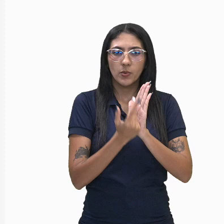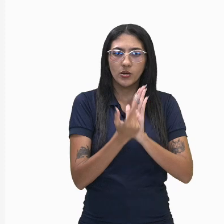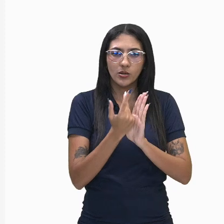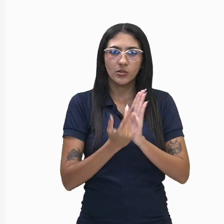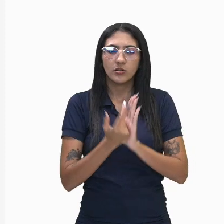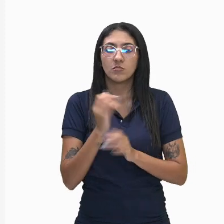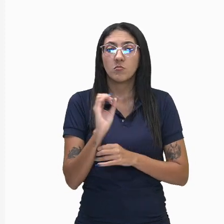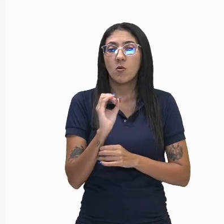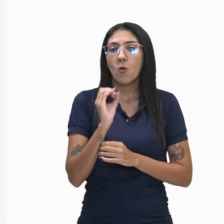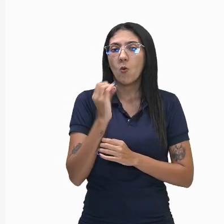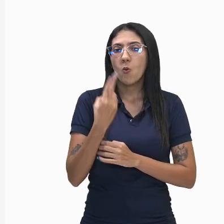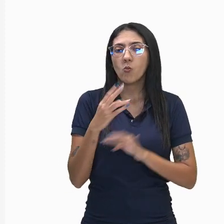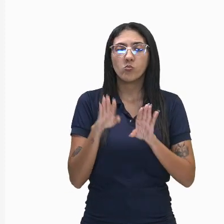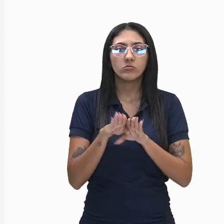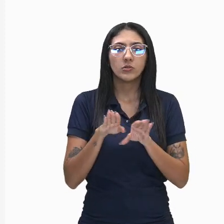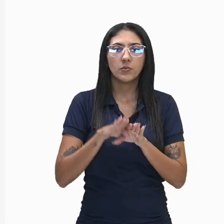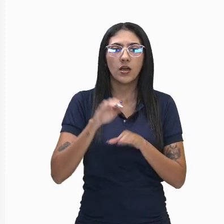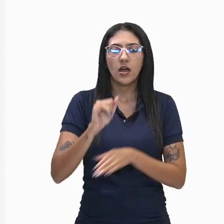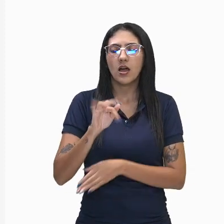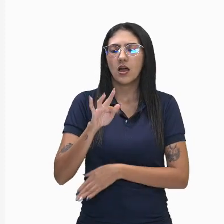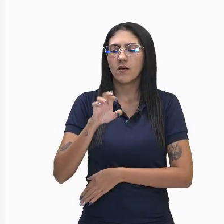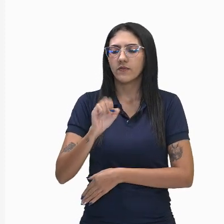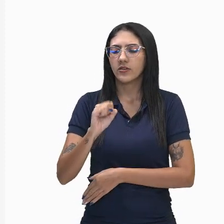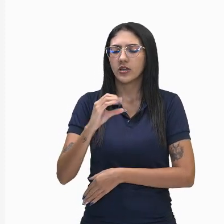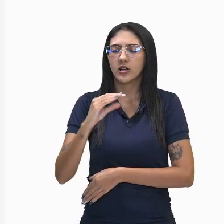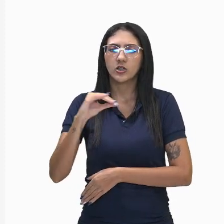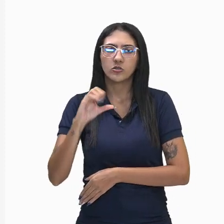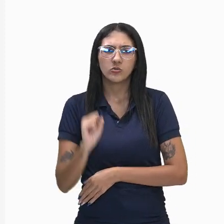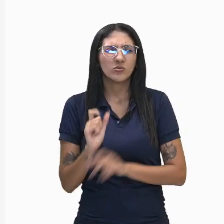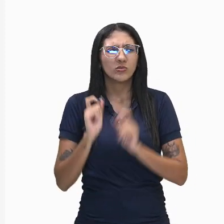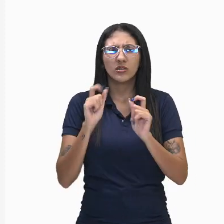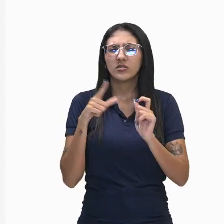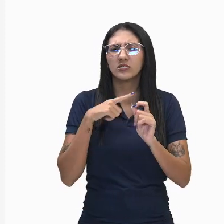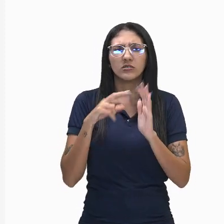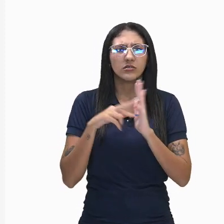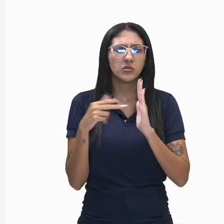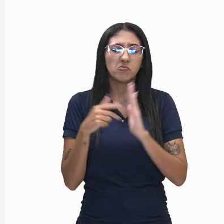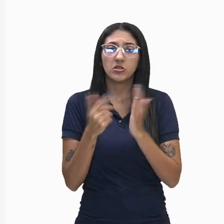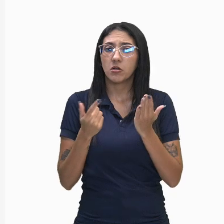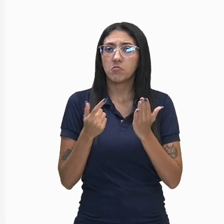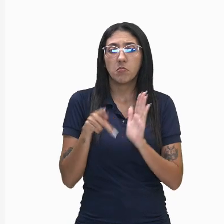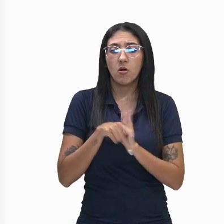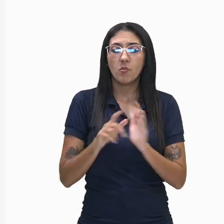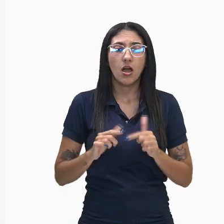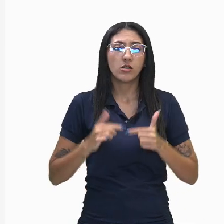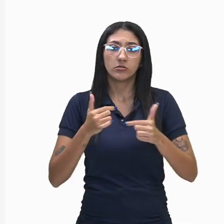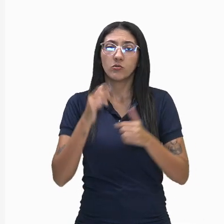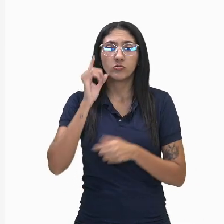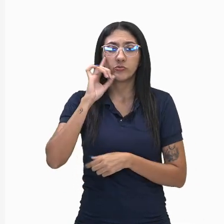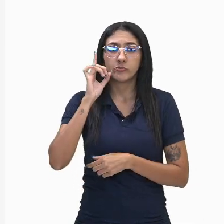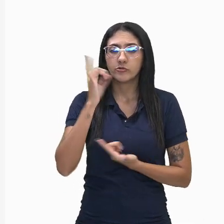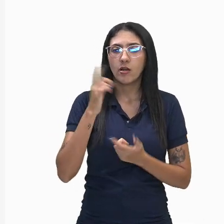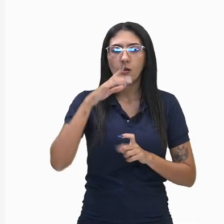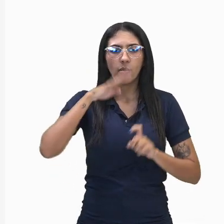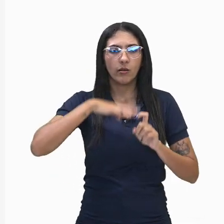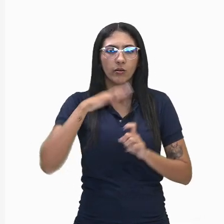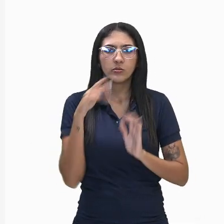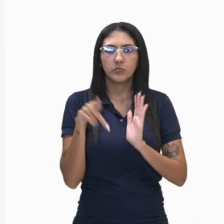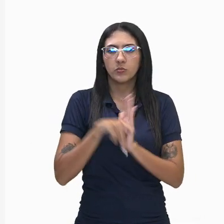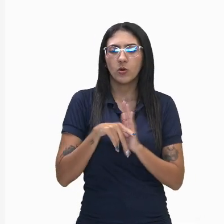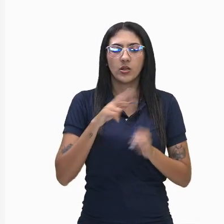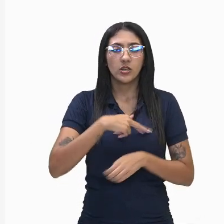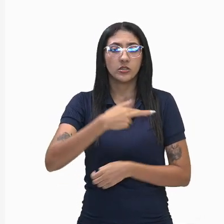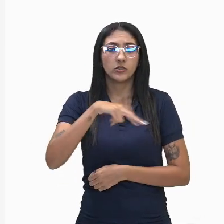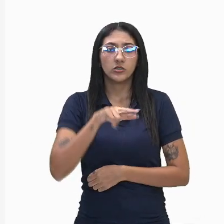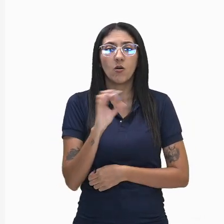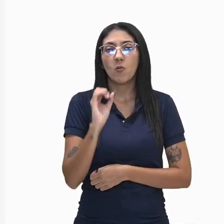Elas representam cenas cotidianas, rituais religiosos ou eventos